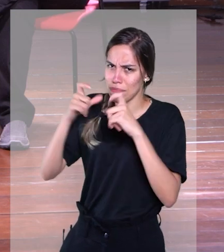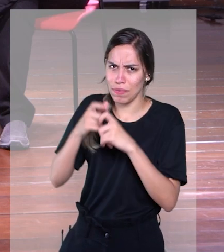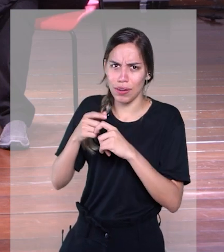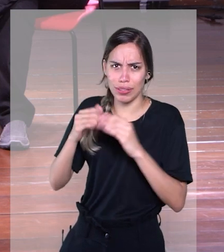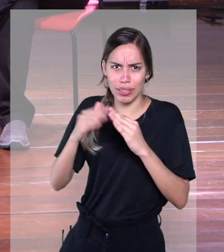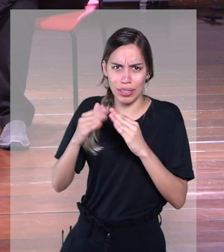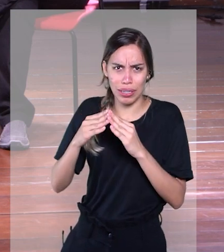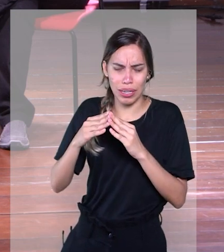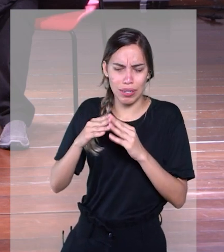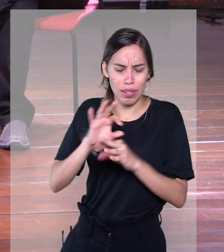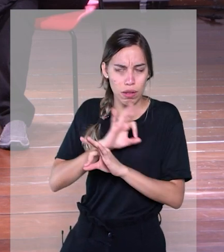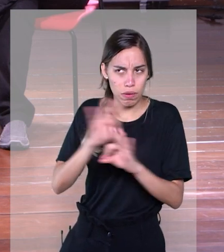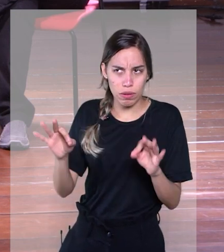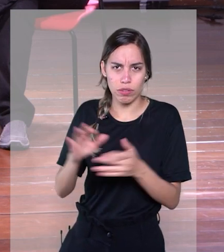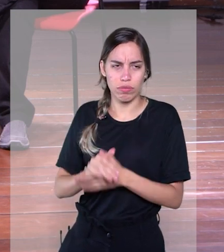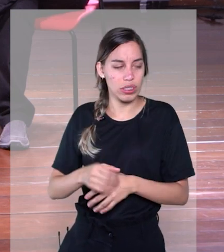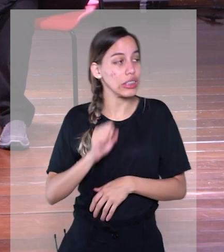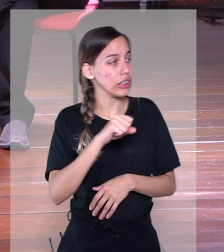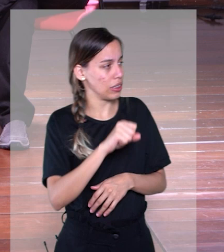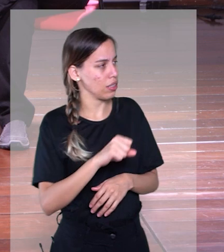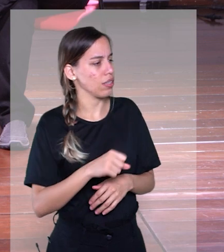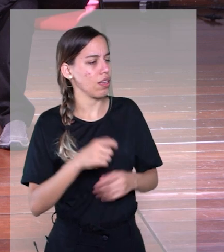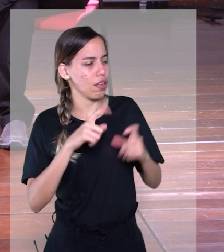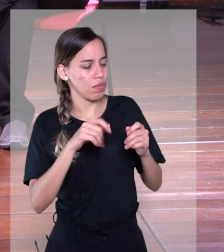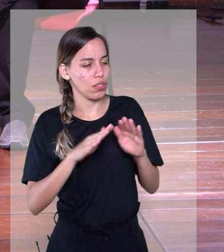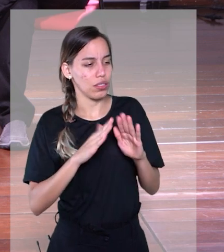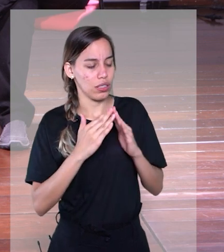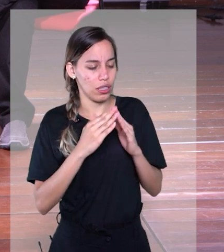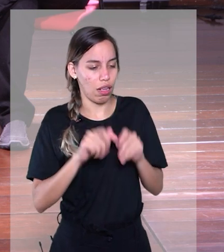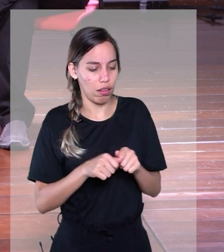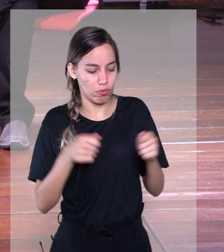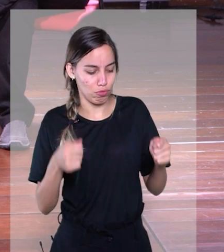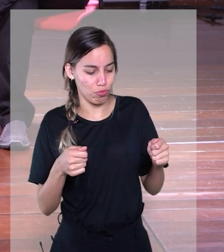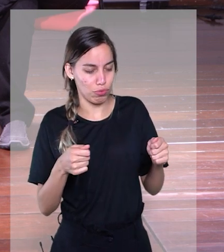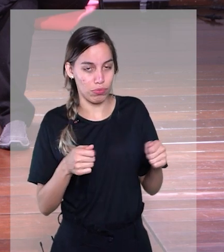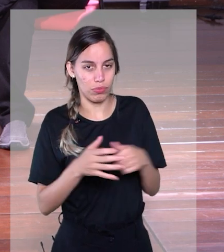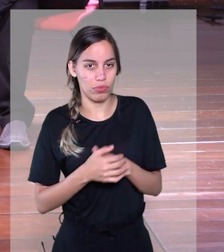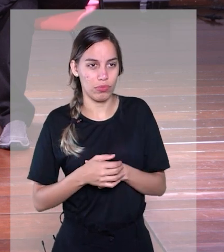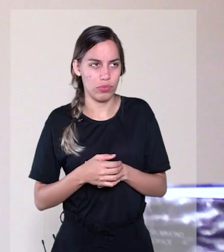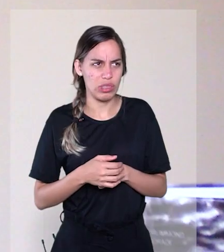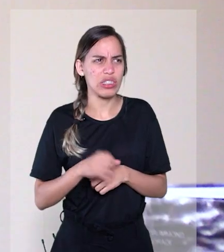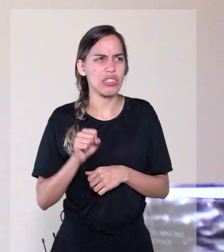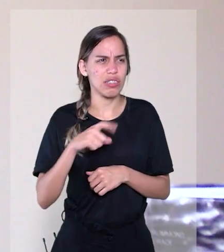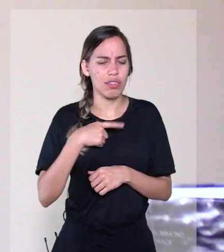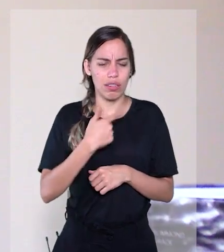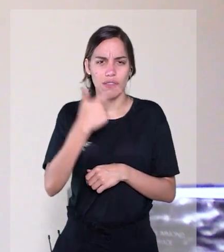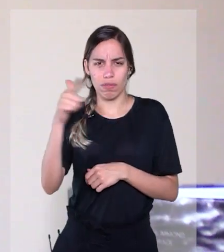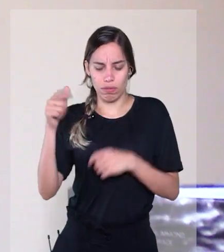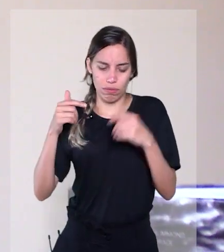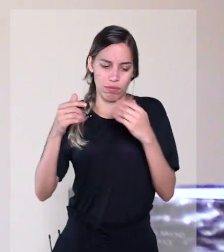chão. Sim, também. No tapete, com um livro, enfim. Depois outros fotógrafos, acho que foi o Luiz Afonso,